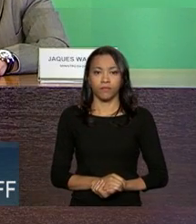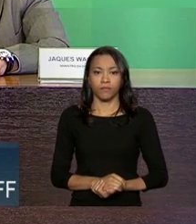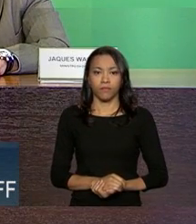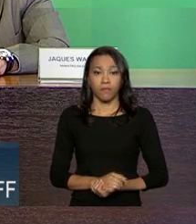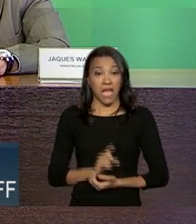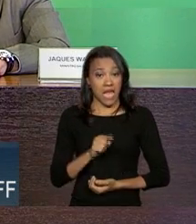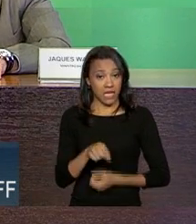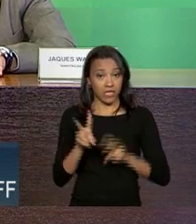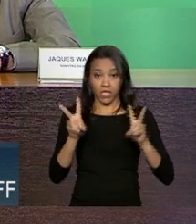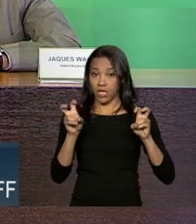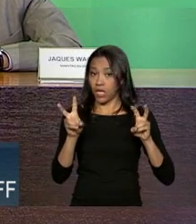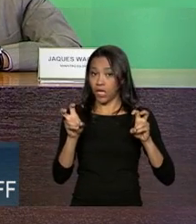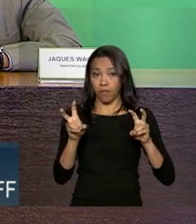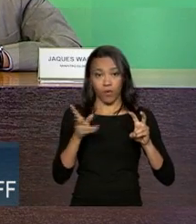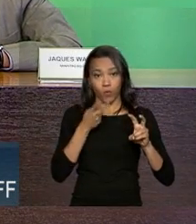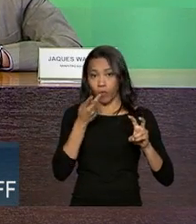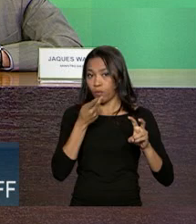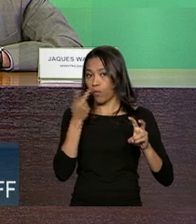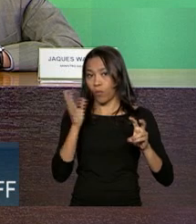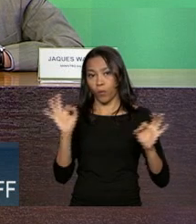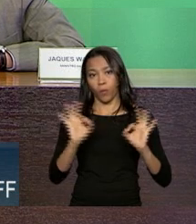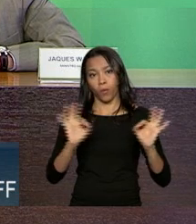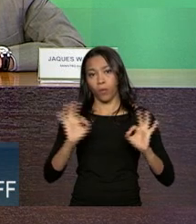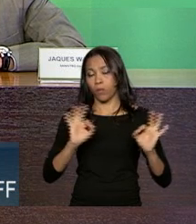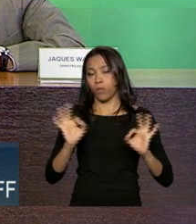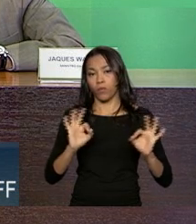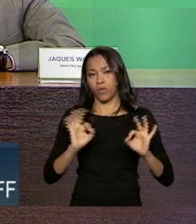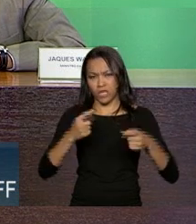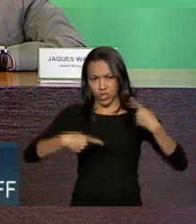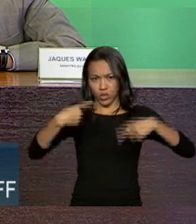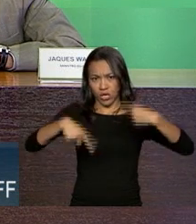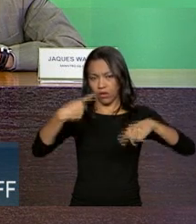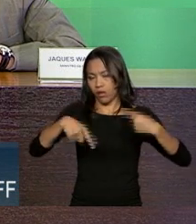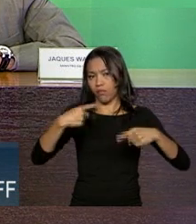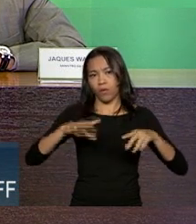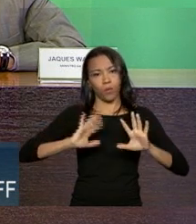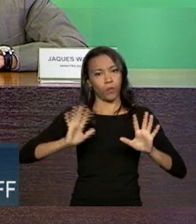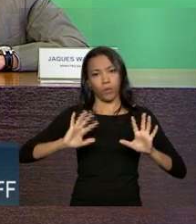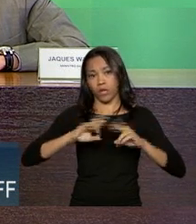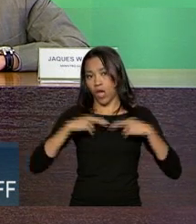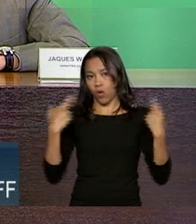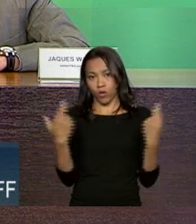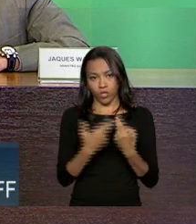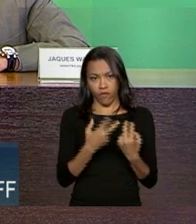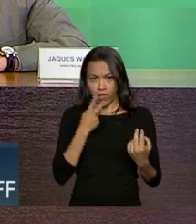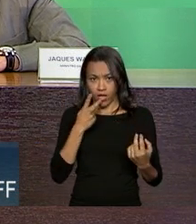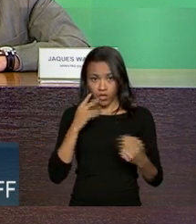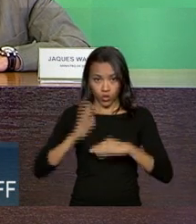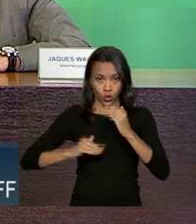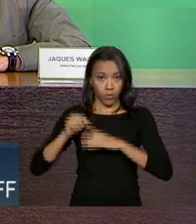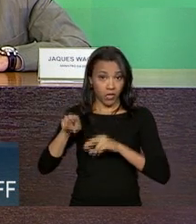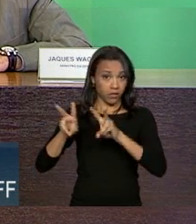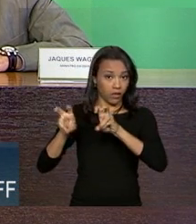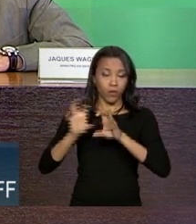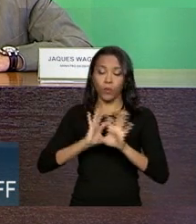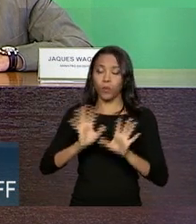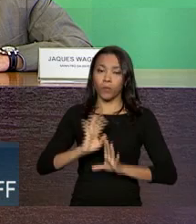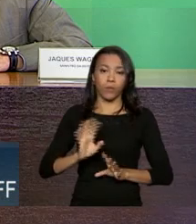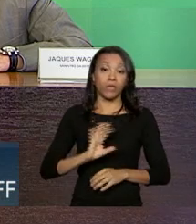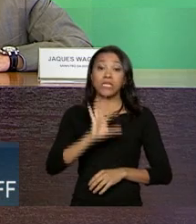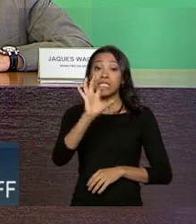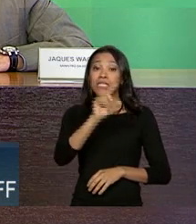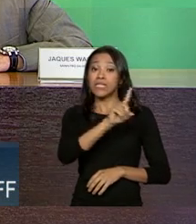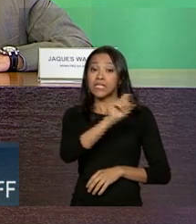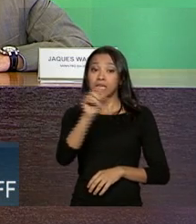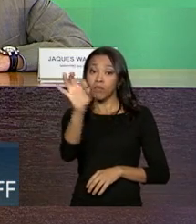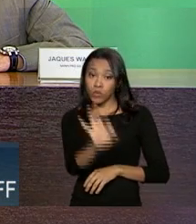Esse tema não fez parte do nosso debate, não. Sequer entrou essa... Eu diria que quase 100% realmente